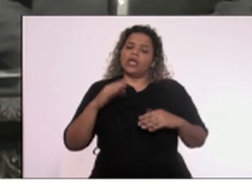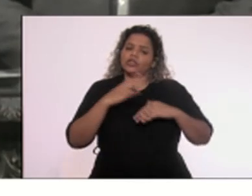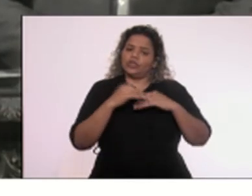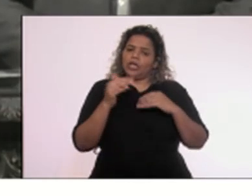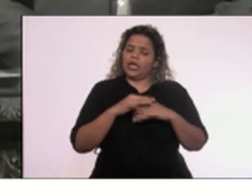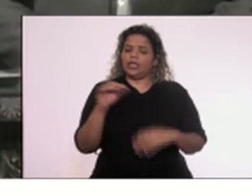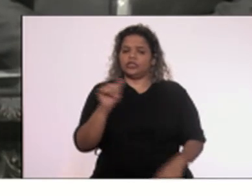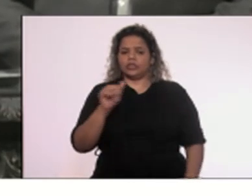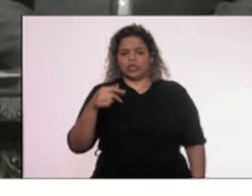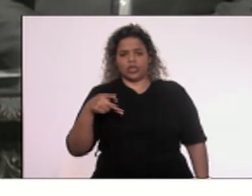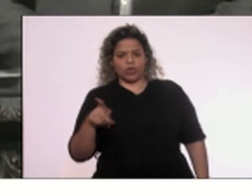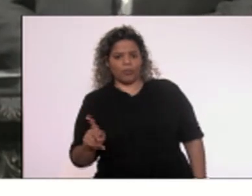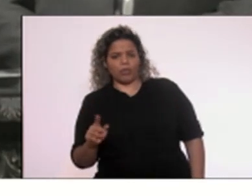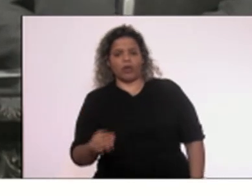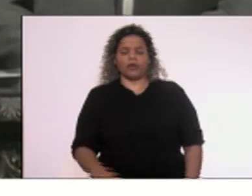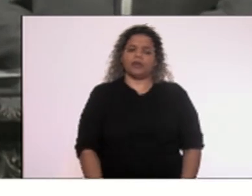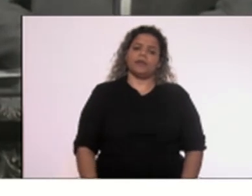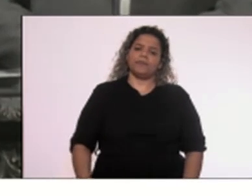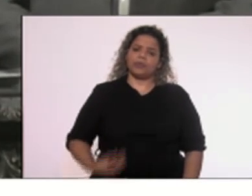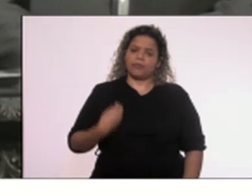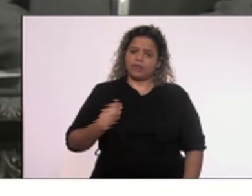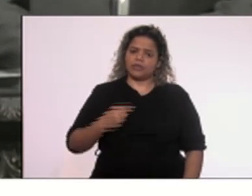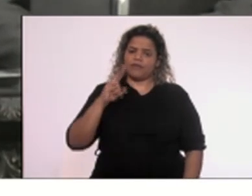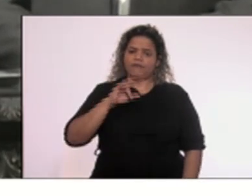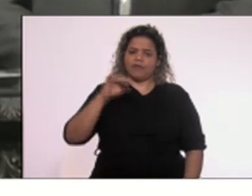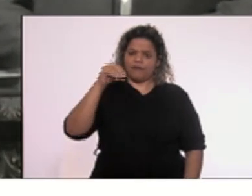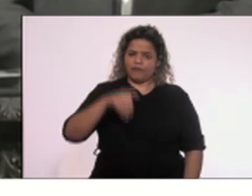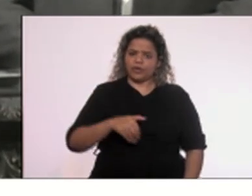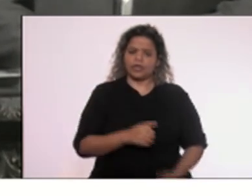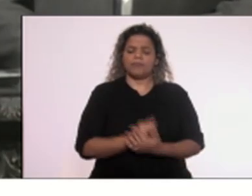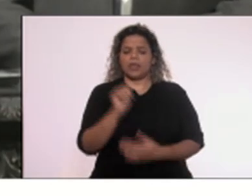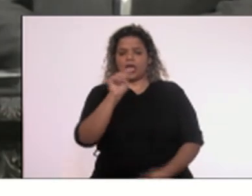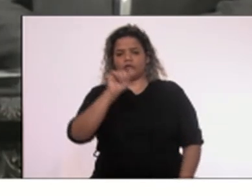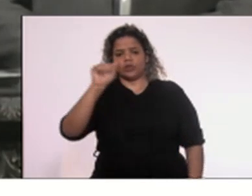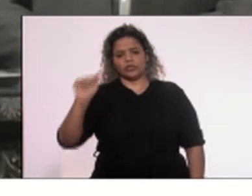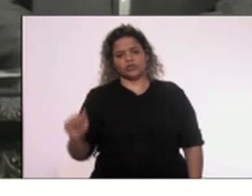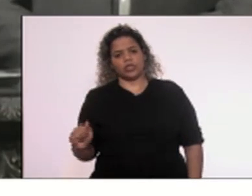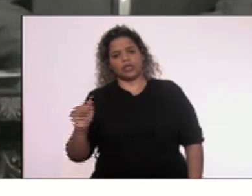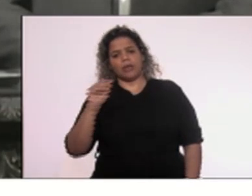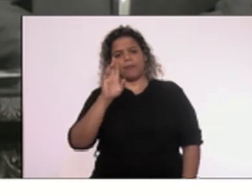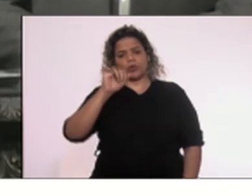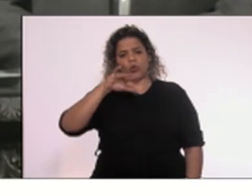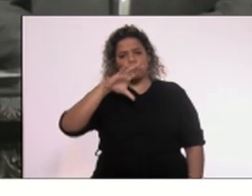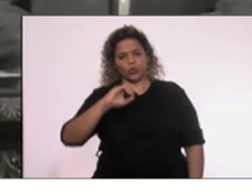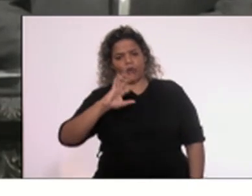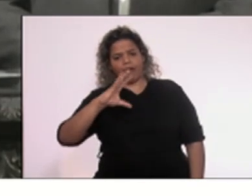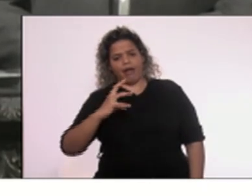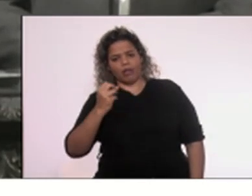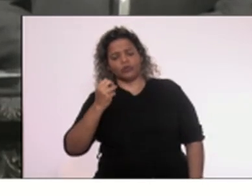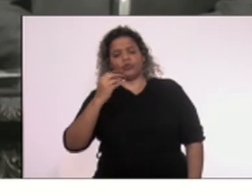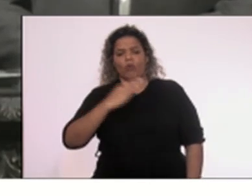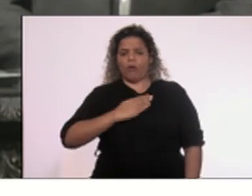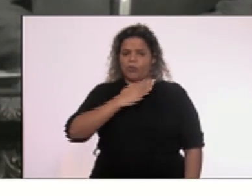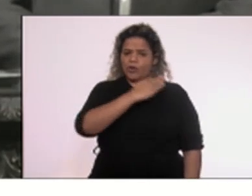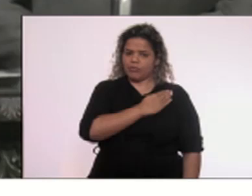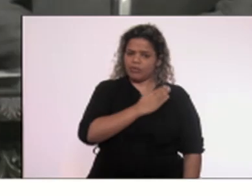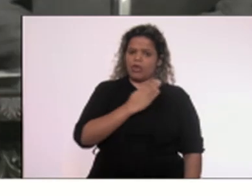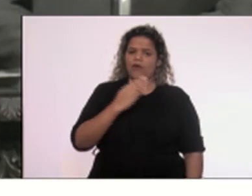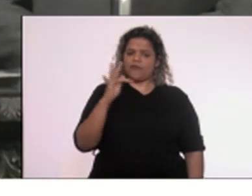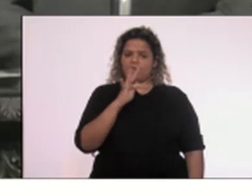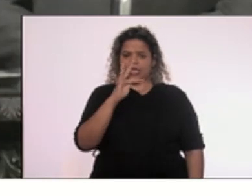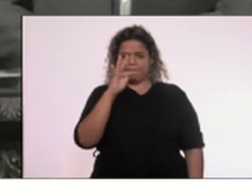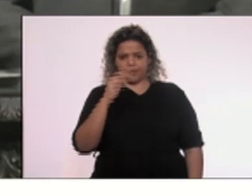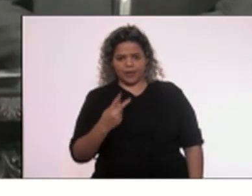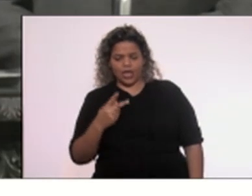chamada. Alexandre Knoploch, presente, vai votar. Anderson Alexandre, Bruno Dauari, Carlos Macedo, Coronel Salema, Felipe